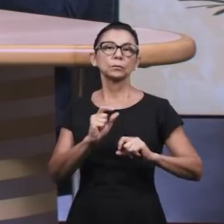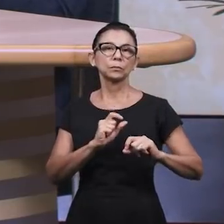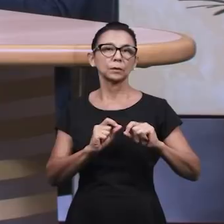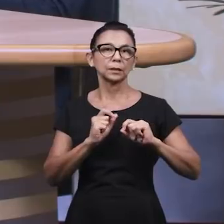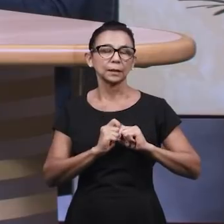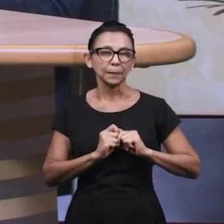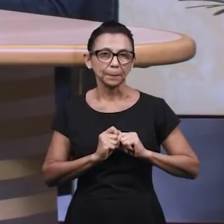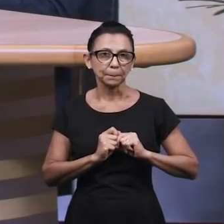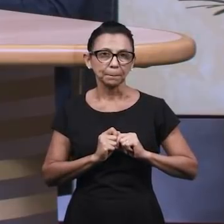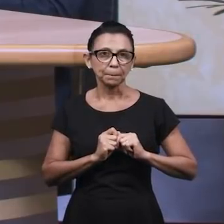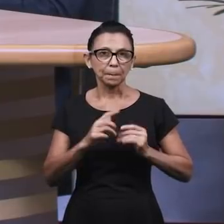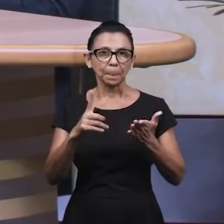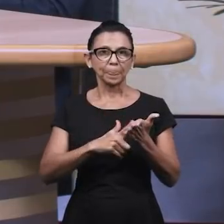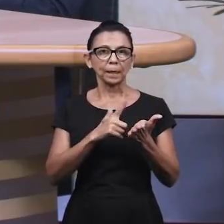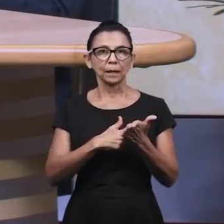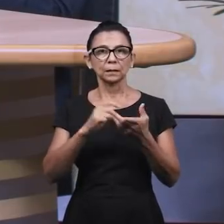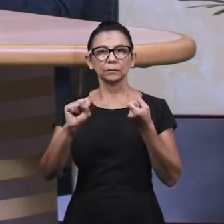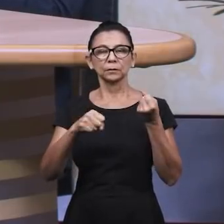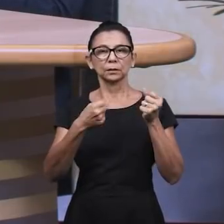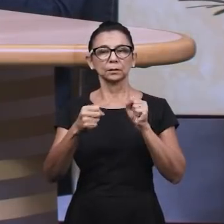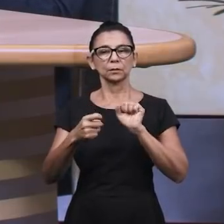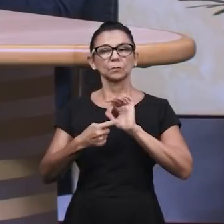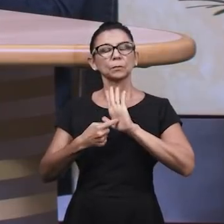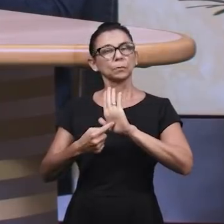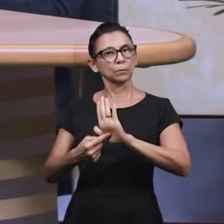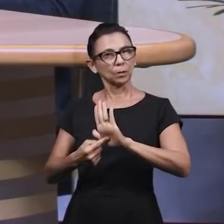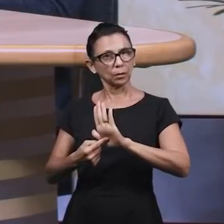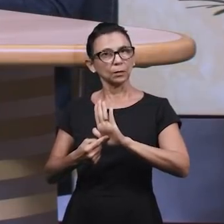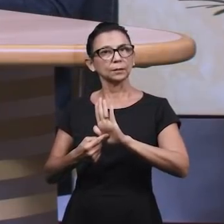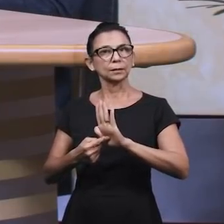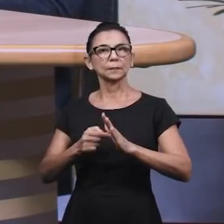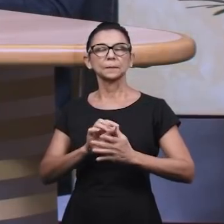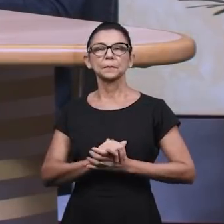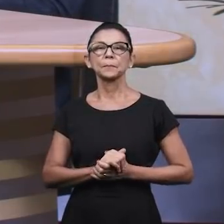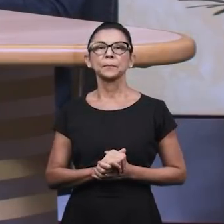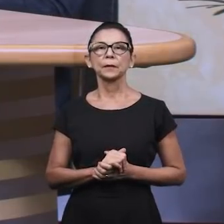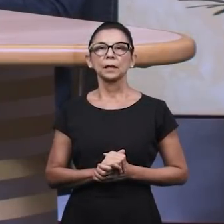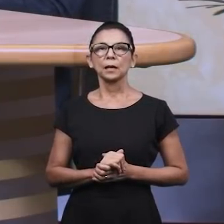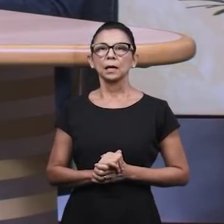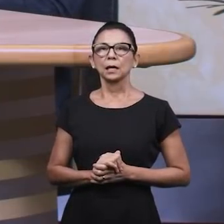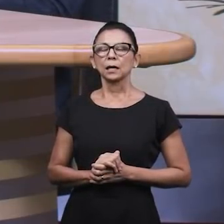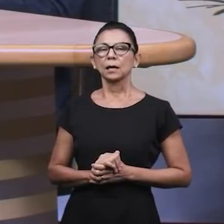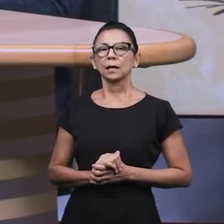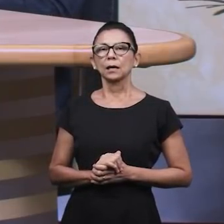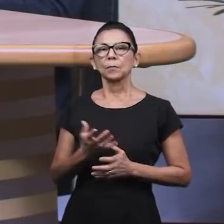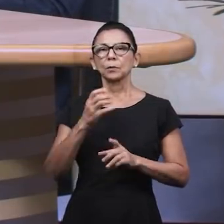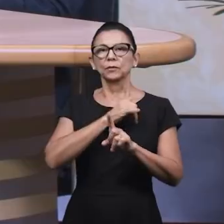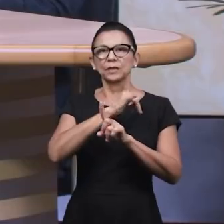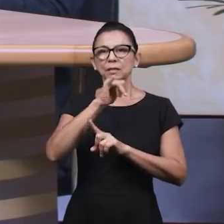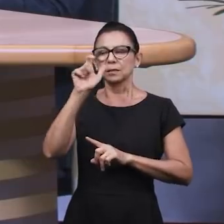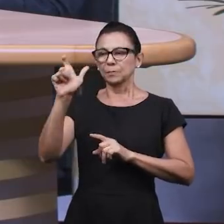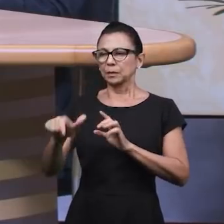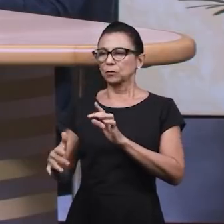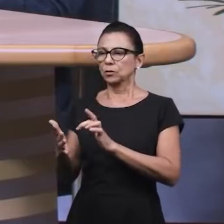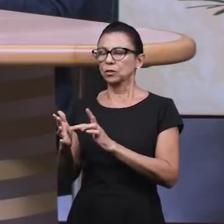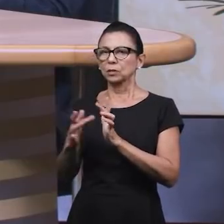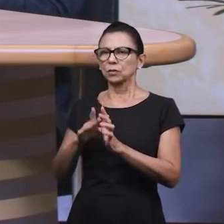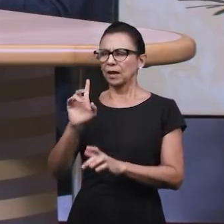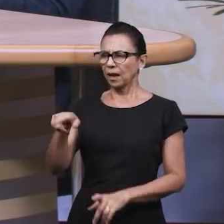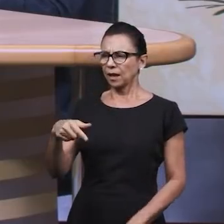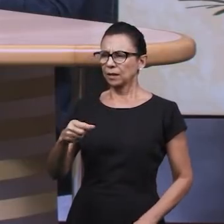salmista profetizou. O salmista, quando profetizou a respeito do sacerdote do Senhor Jesus, ele usou a expressão, tu és